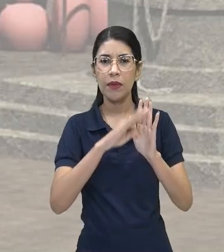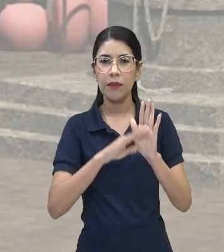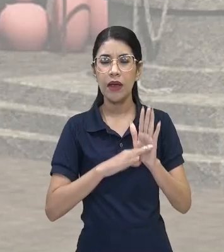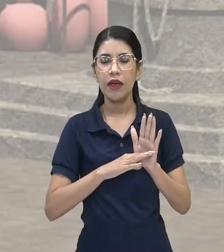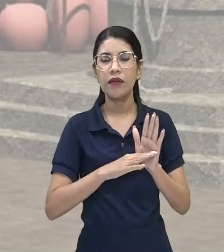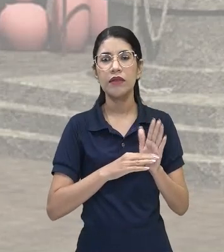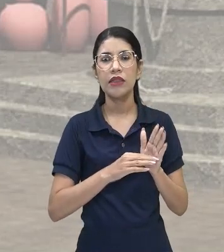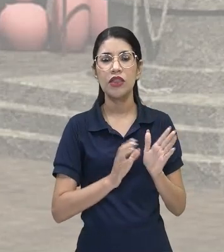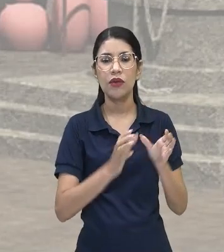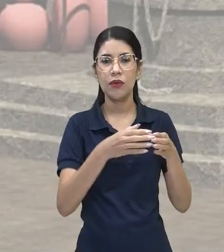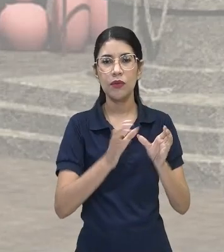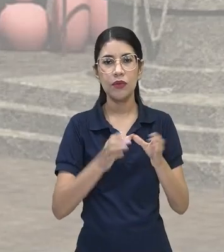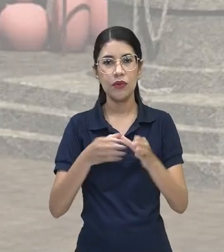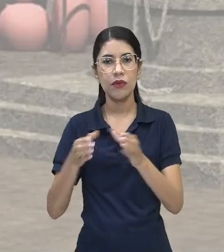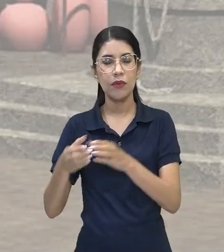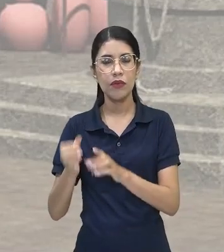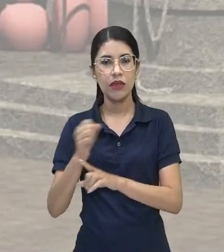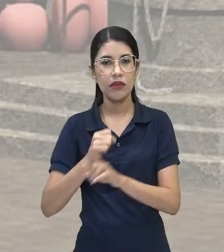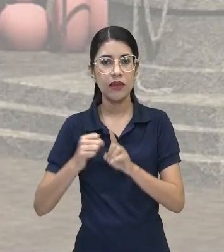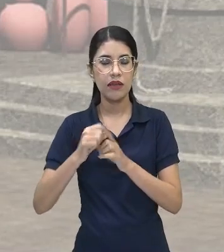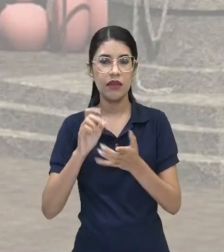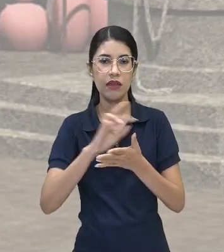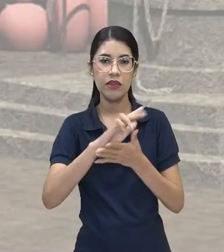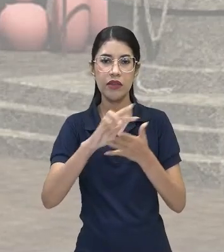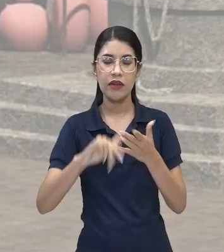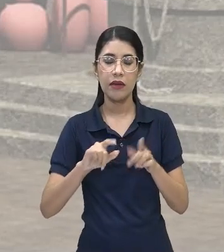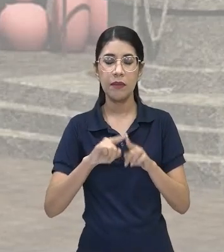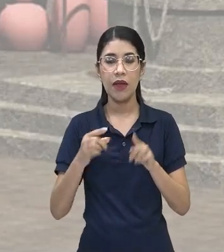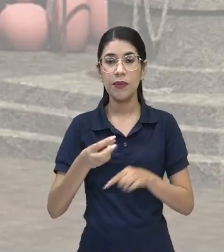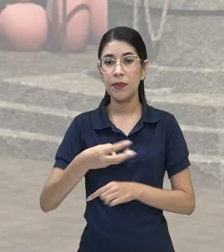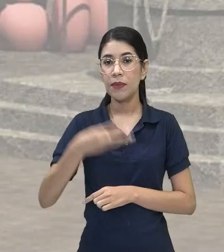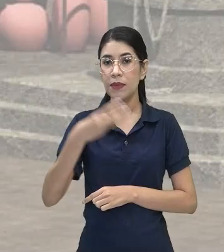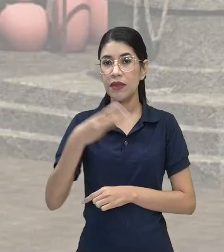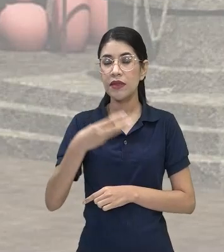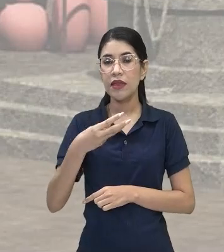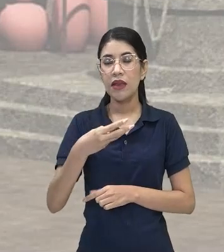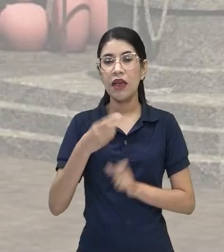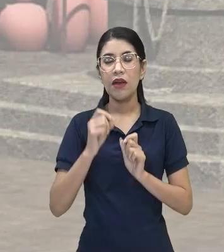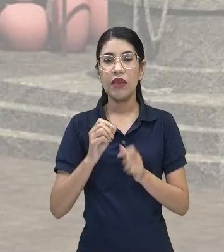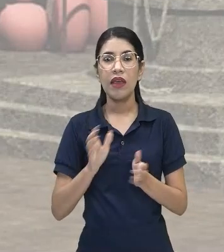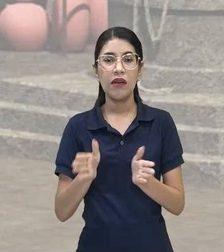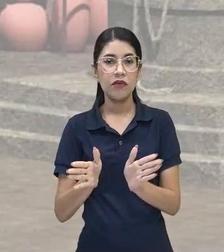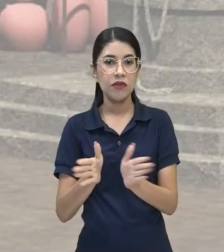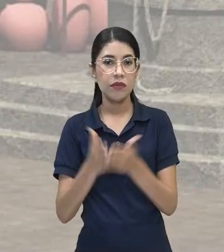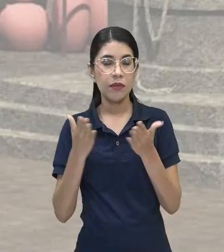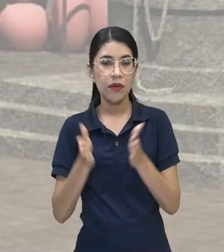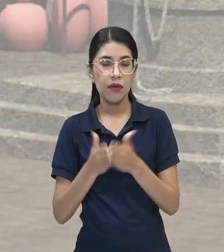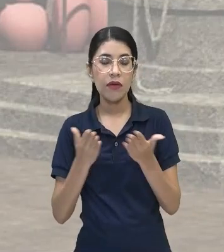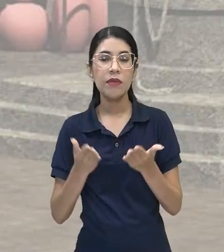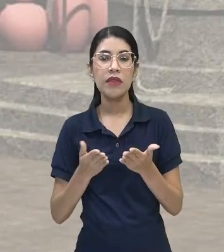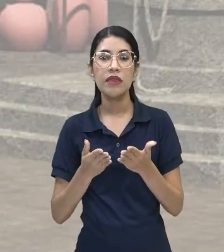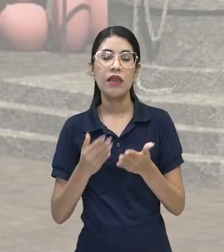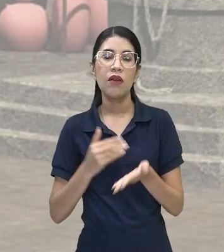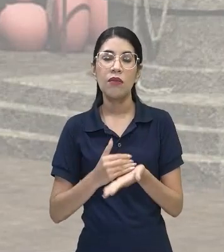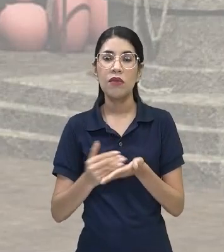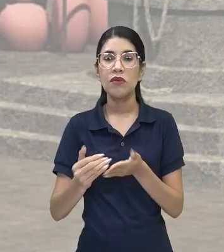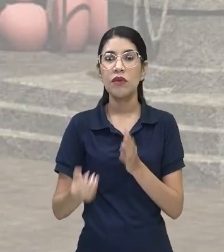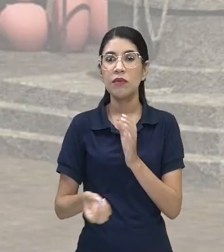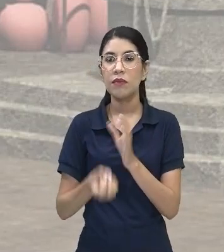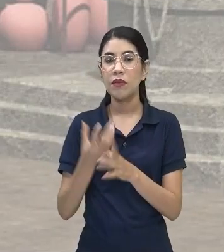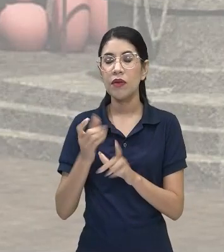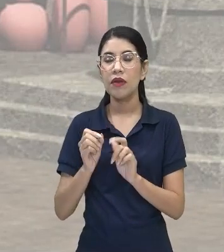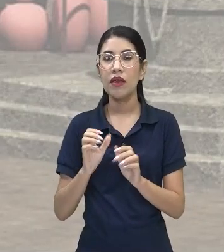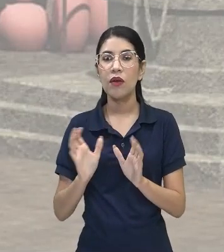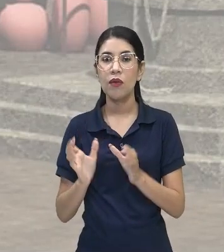estado, segundo estado e terceiro estado, mas no terceiro estado, nos menos abastados, por assim dizer, começa a surgir uma